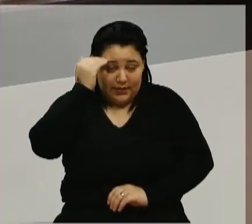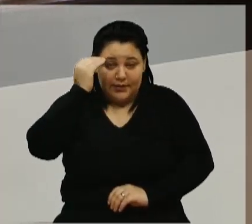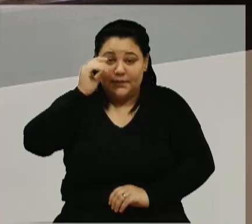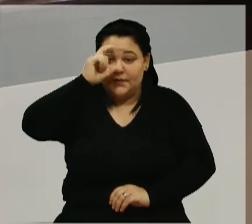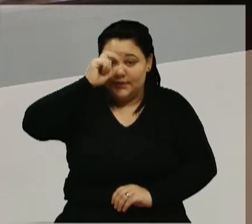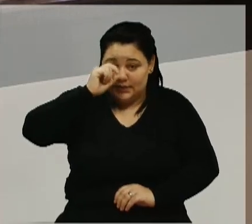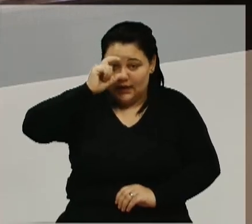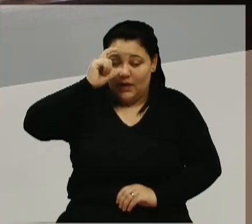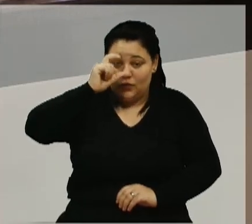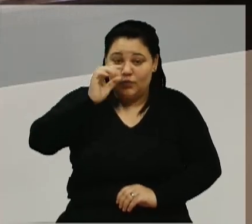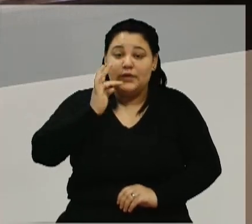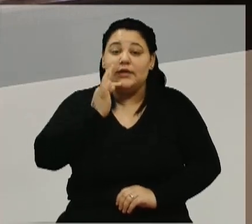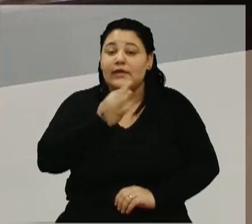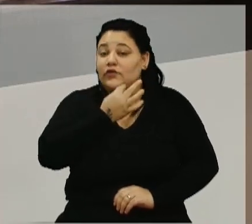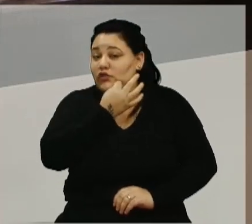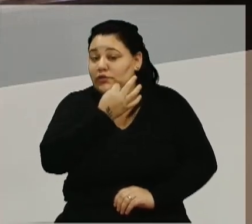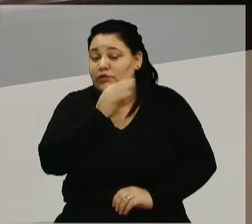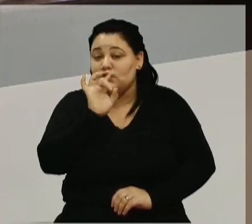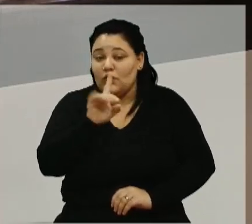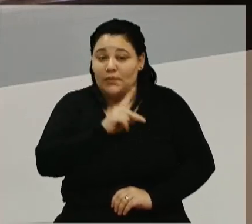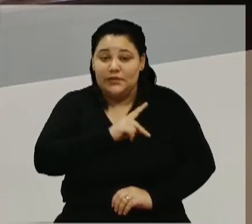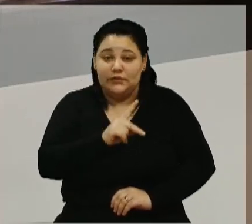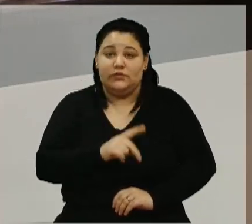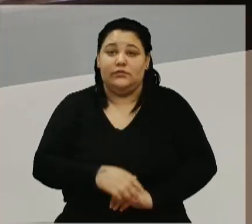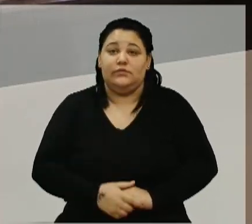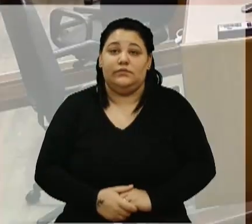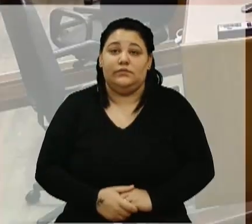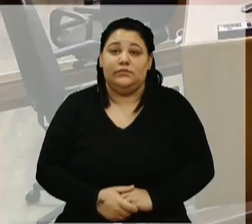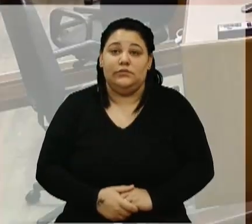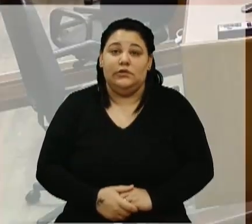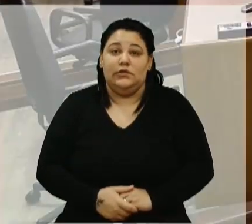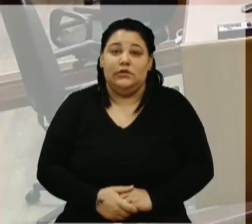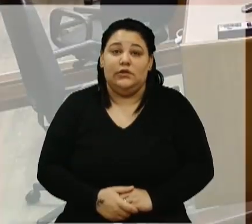Maurício Scalco e Tatiane Frisso. Era isto, senhora presidente.